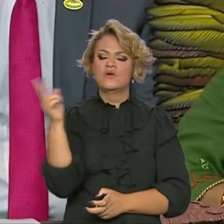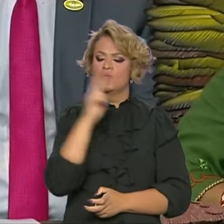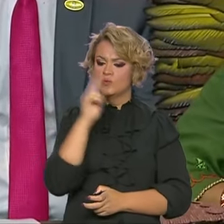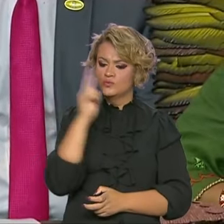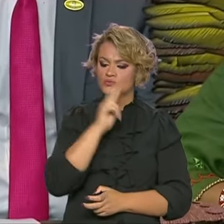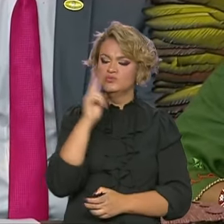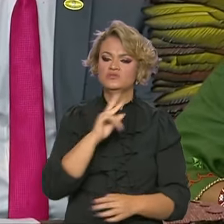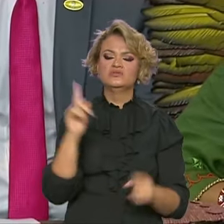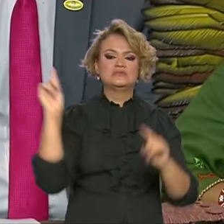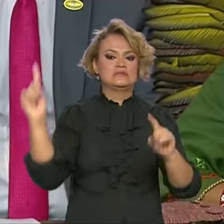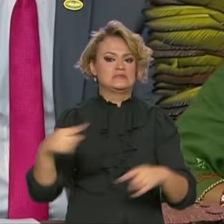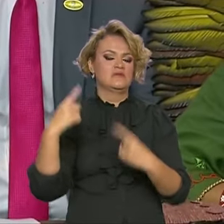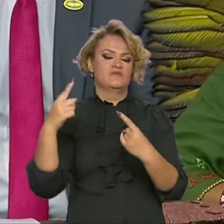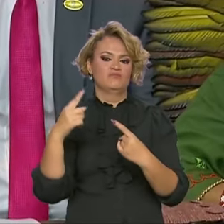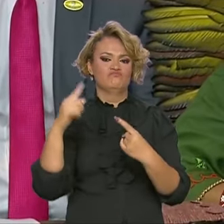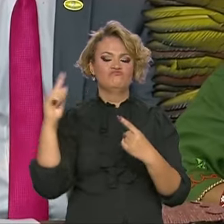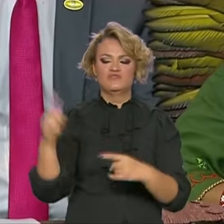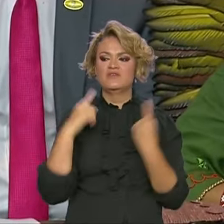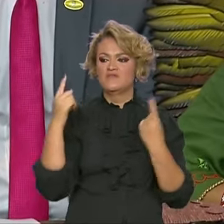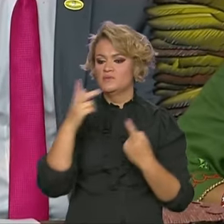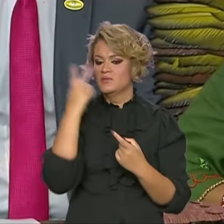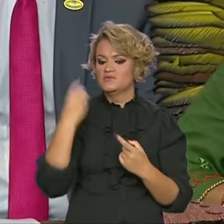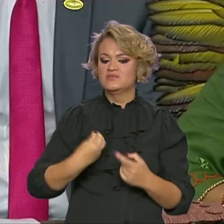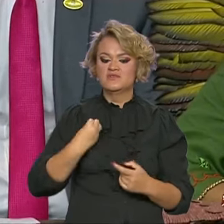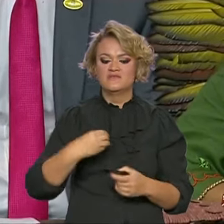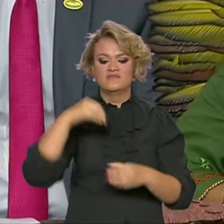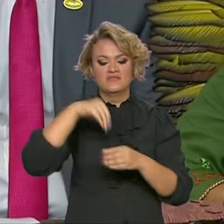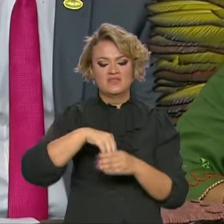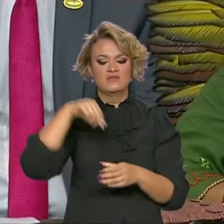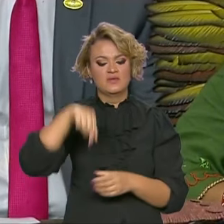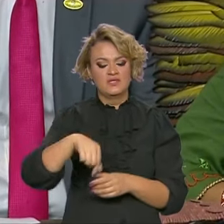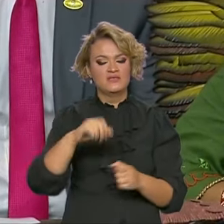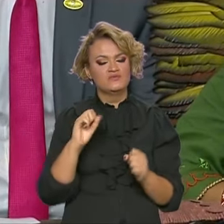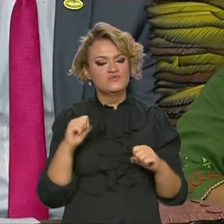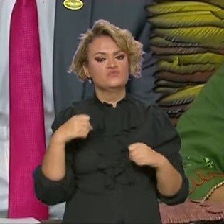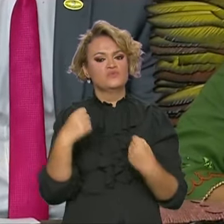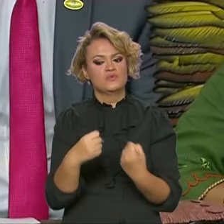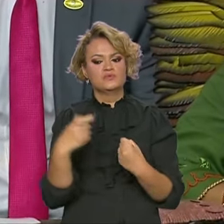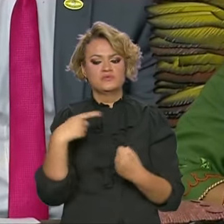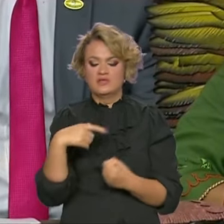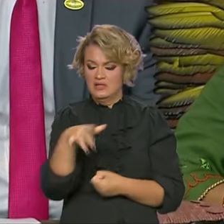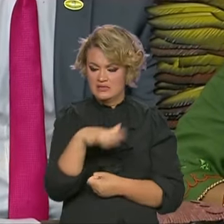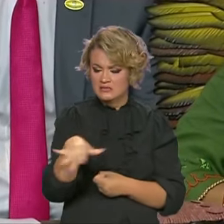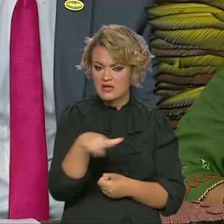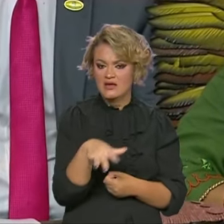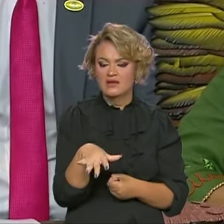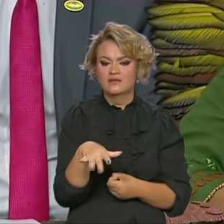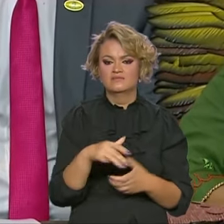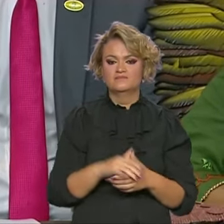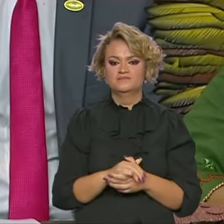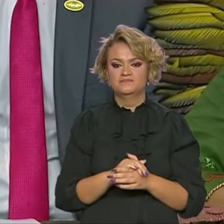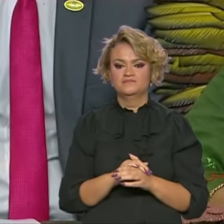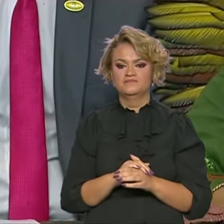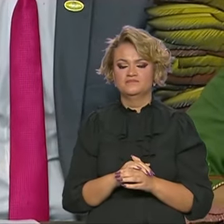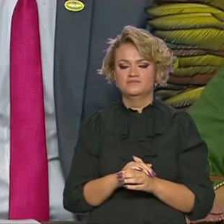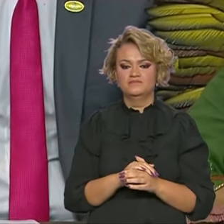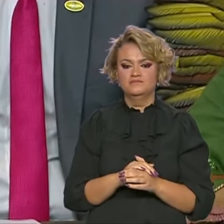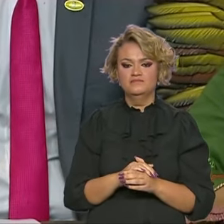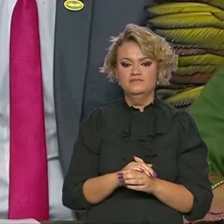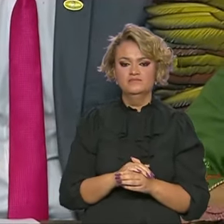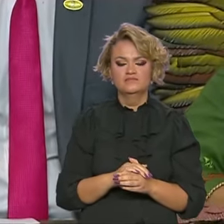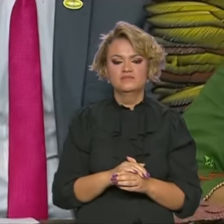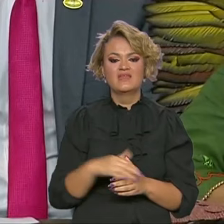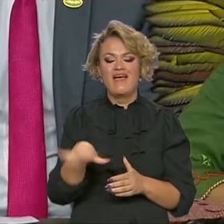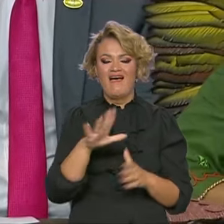e desafiadora de todos os que aqui vivem, se dedicam a esta região e ao seu povo.